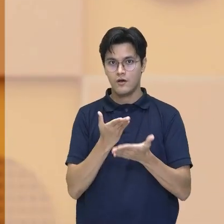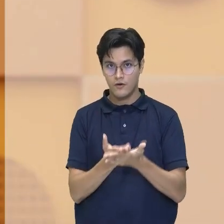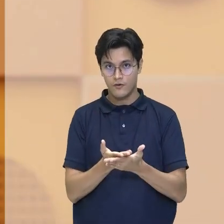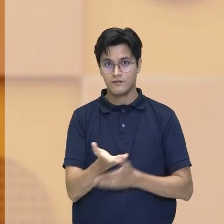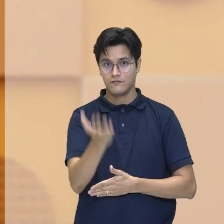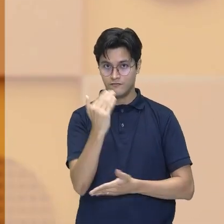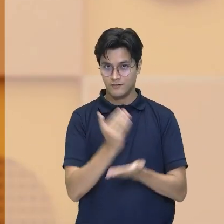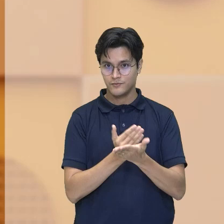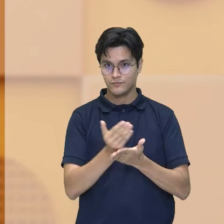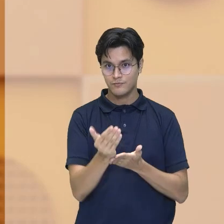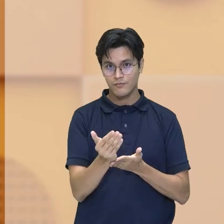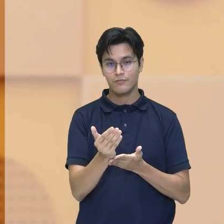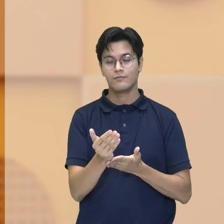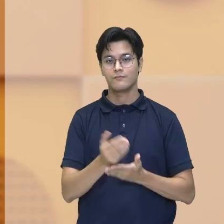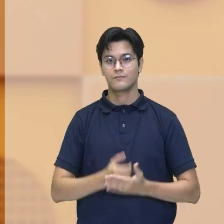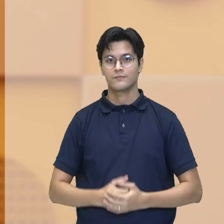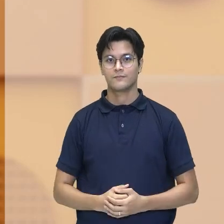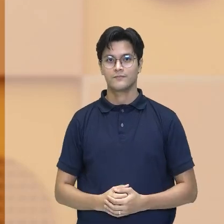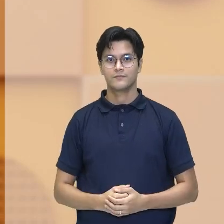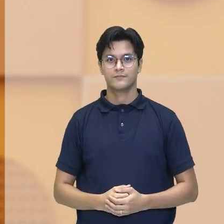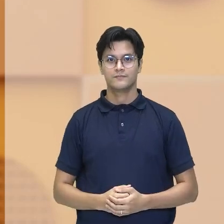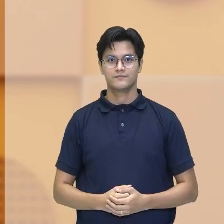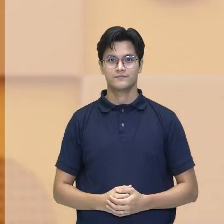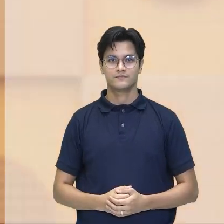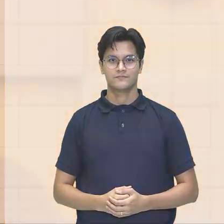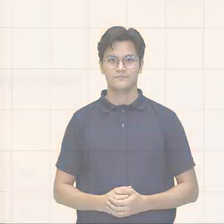aí a mais uma aula de geografia.